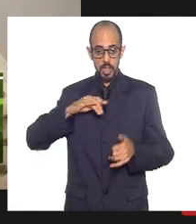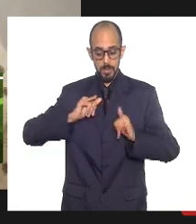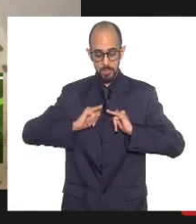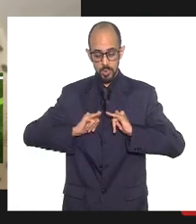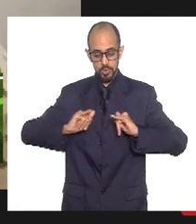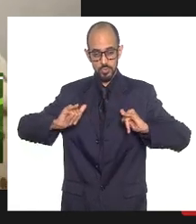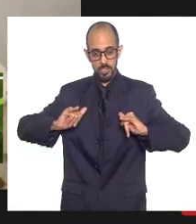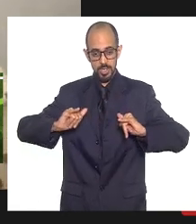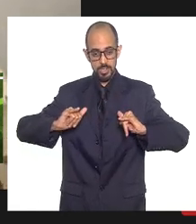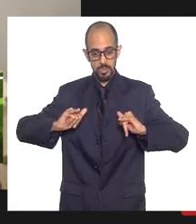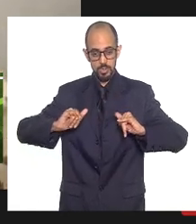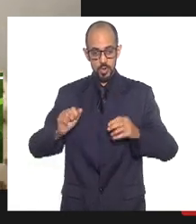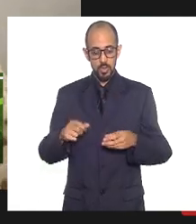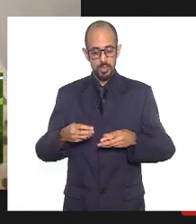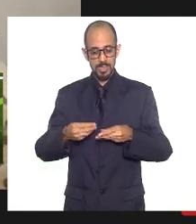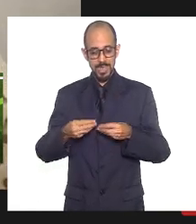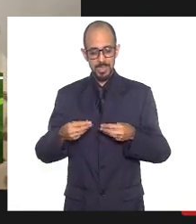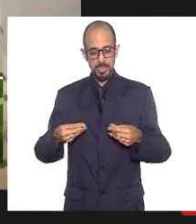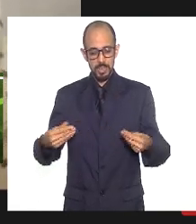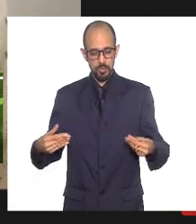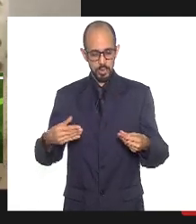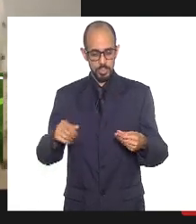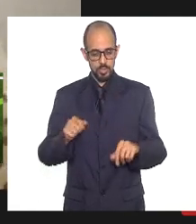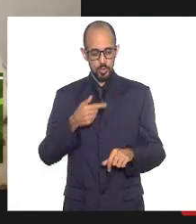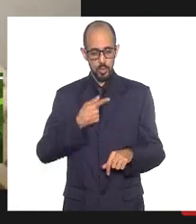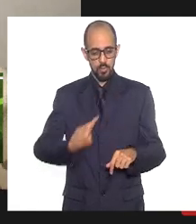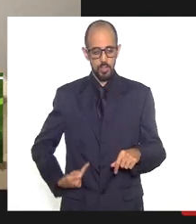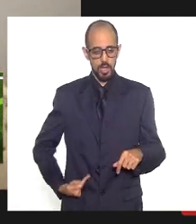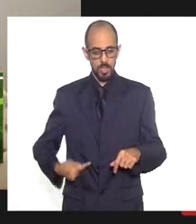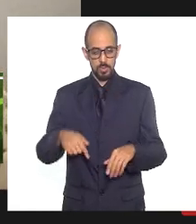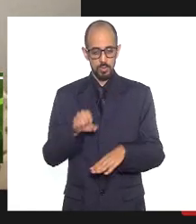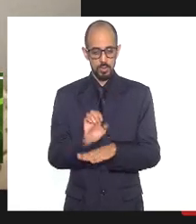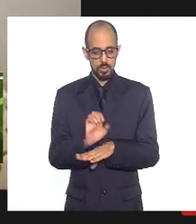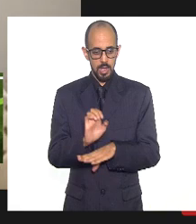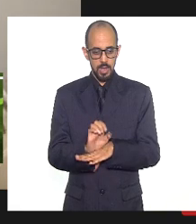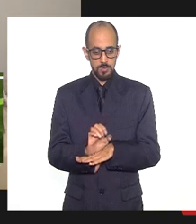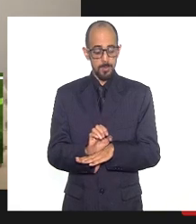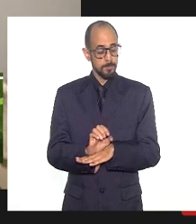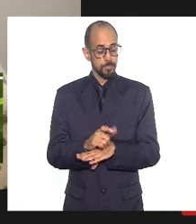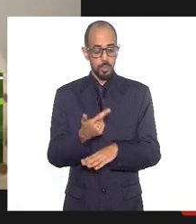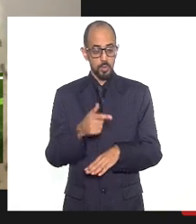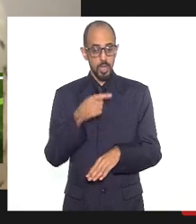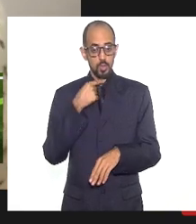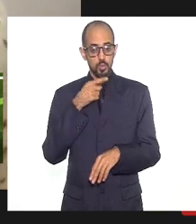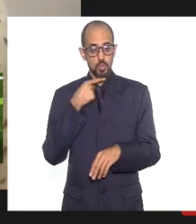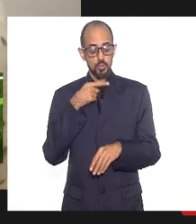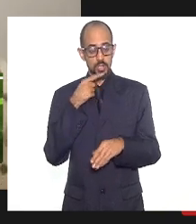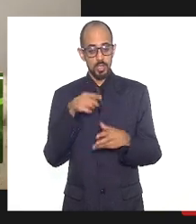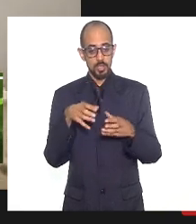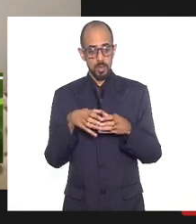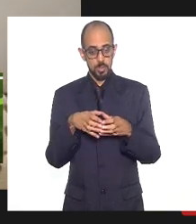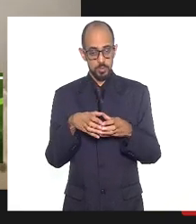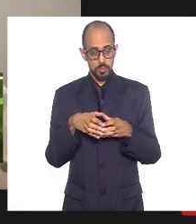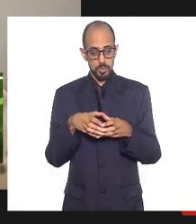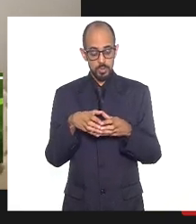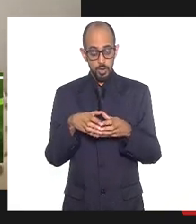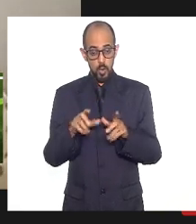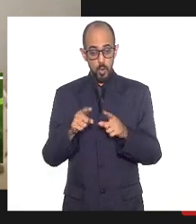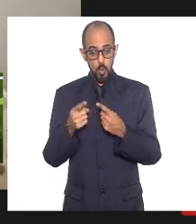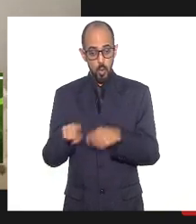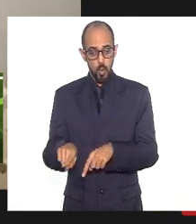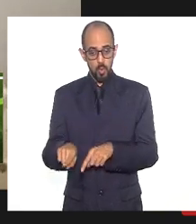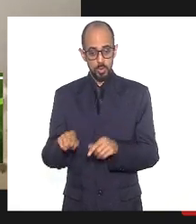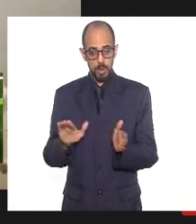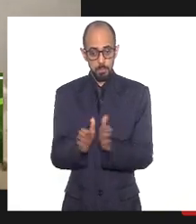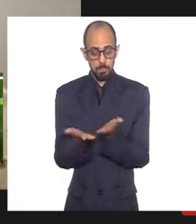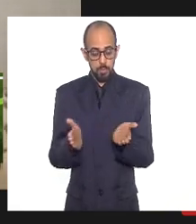secretarias do governo do Estado. Sem dúvida nenhuma, essa comissão especial de enfrentamento à miséria e